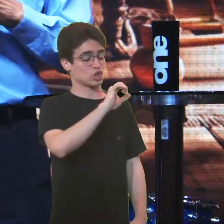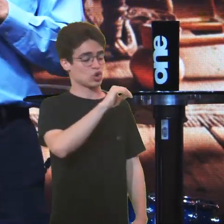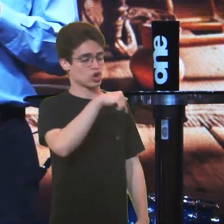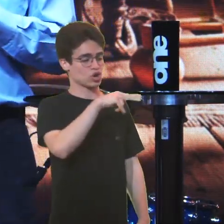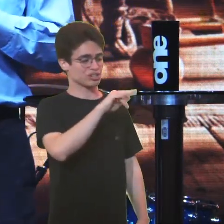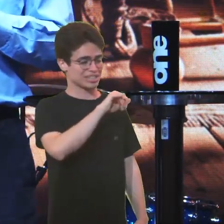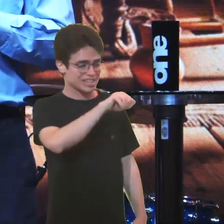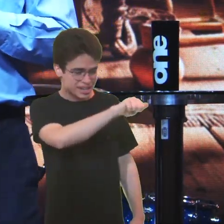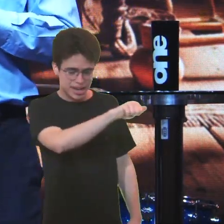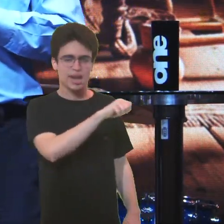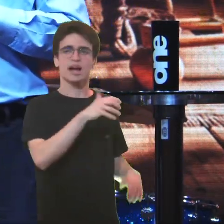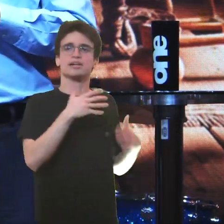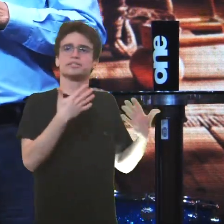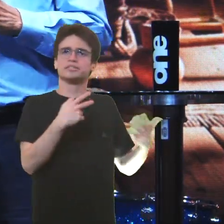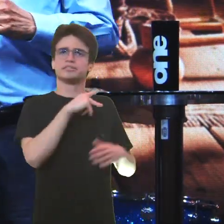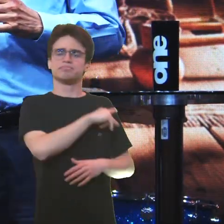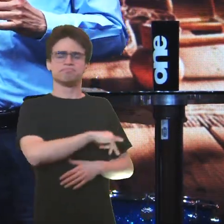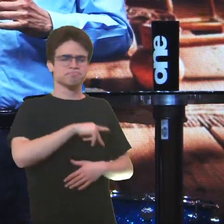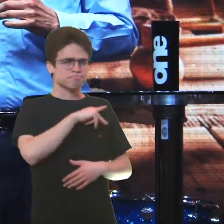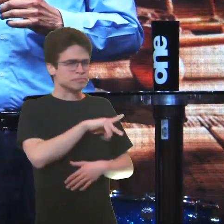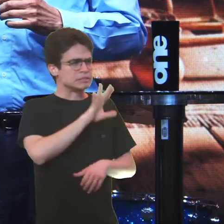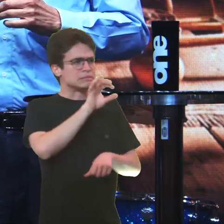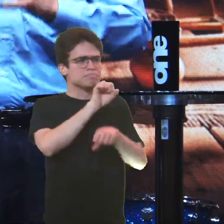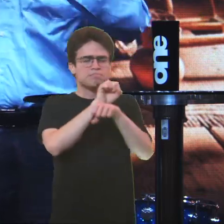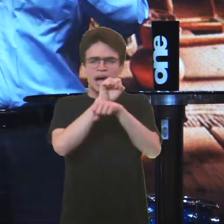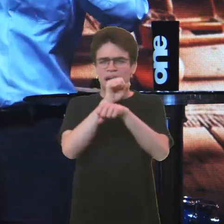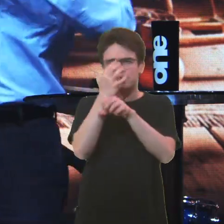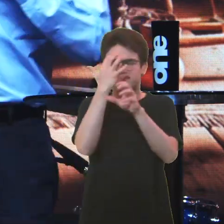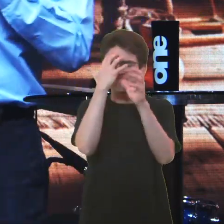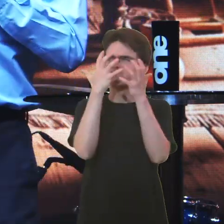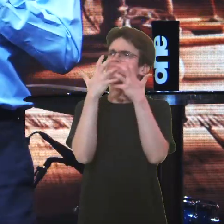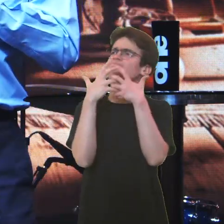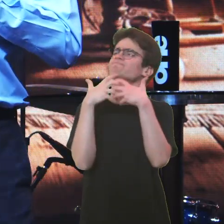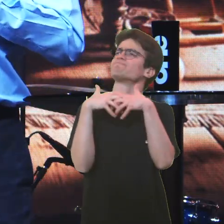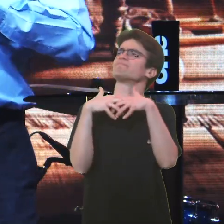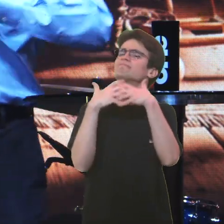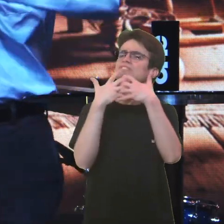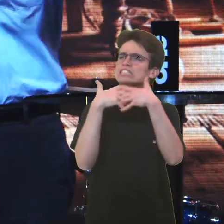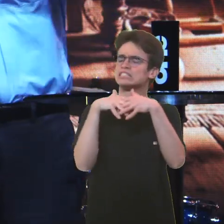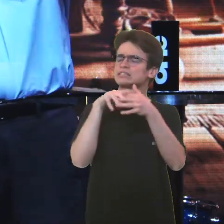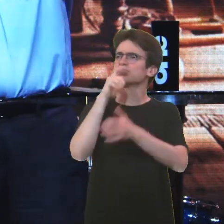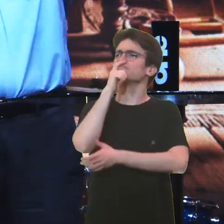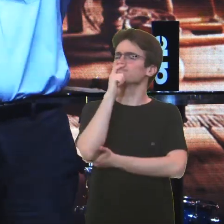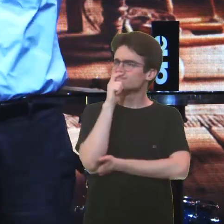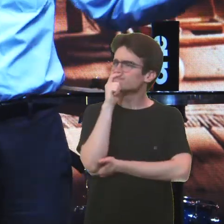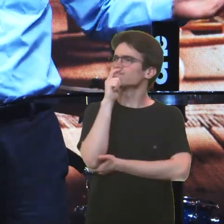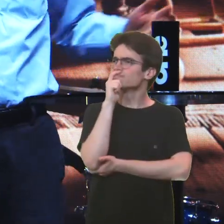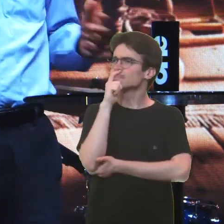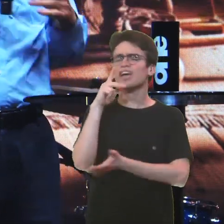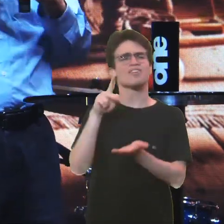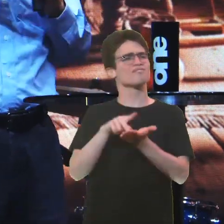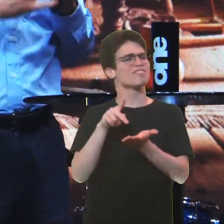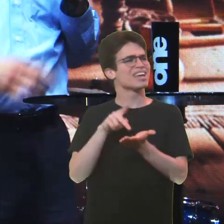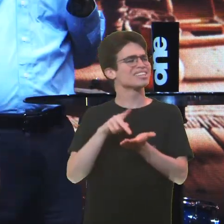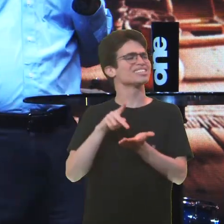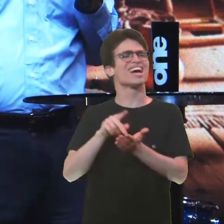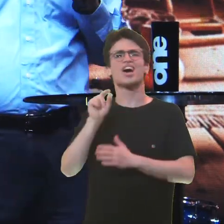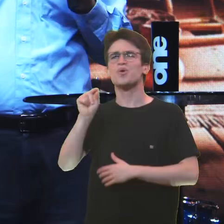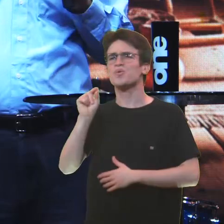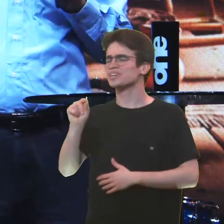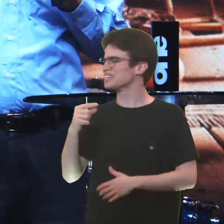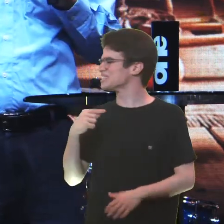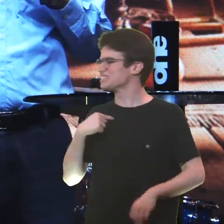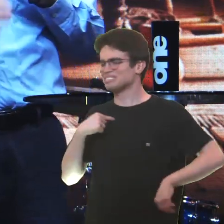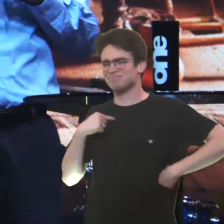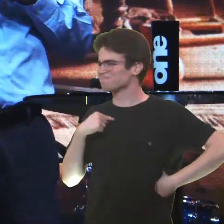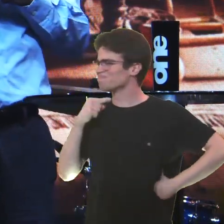periodo de e é reflexión. onde ele entra num período de reflexão. Y se da cuenta que a él no le va a alcanzar la vida E ele percebe que ele não